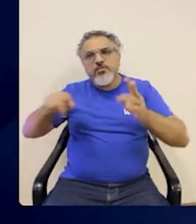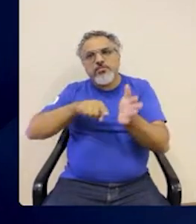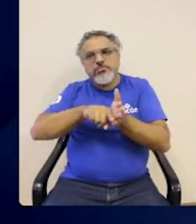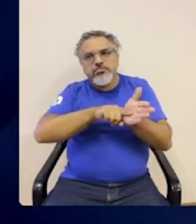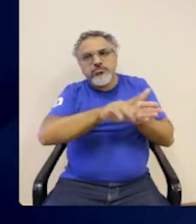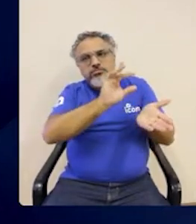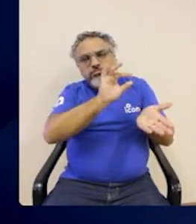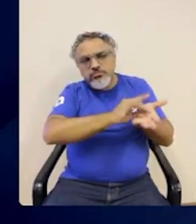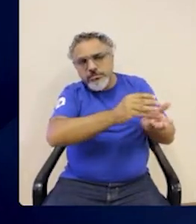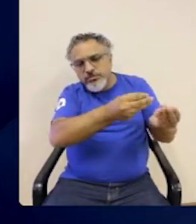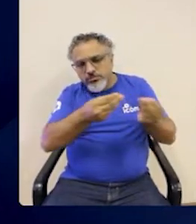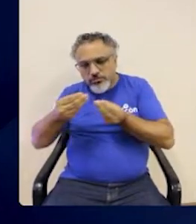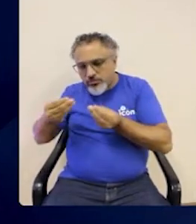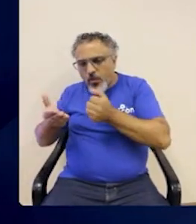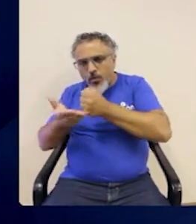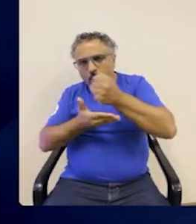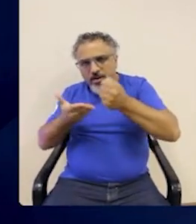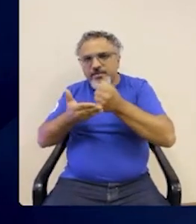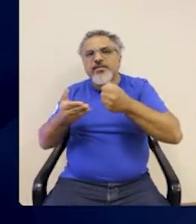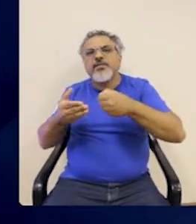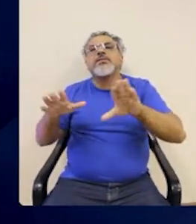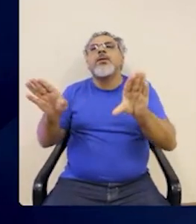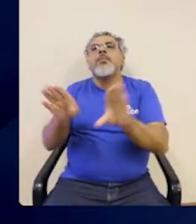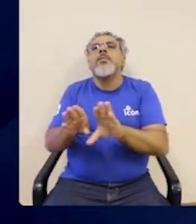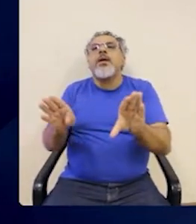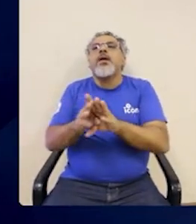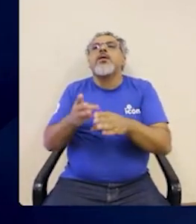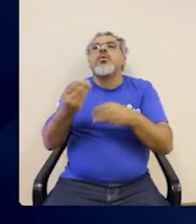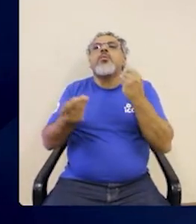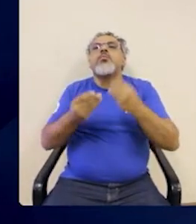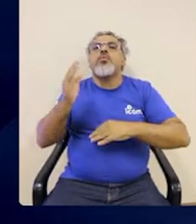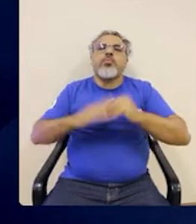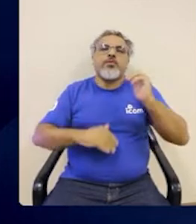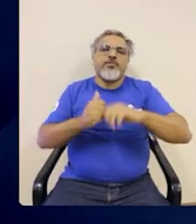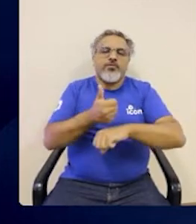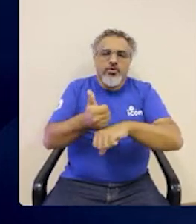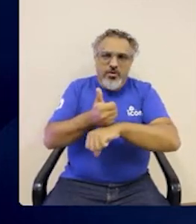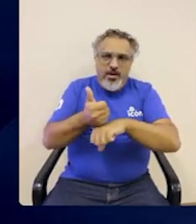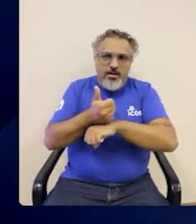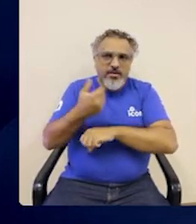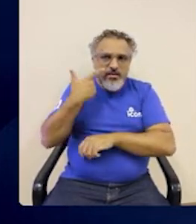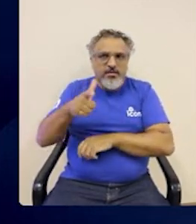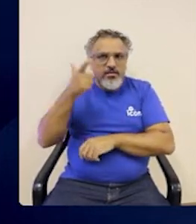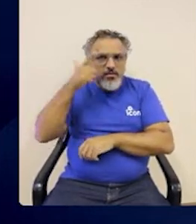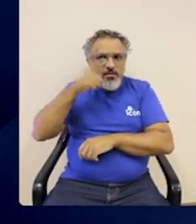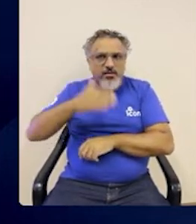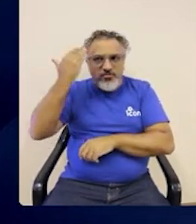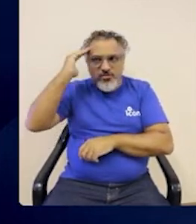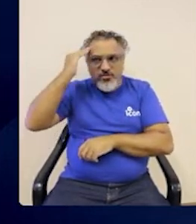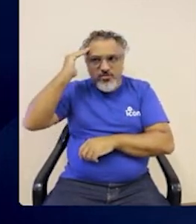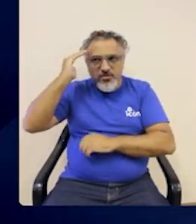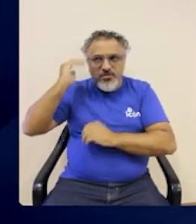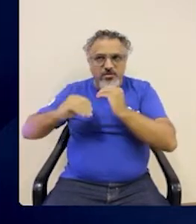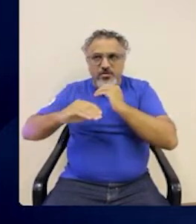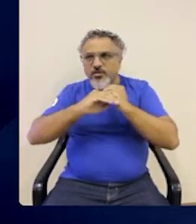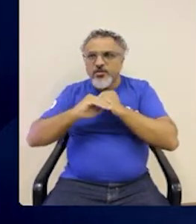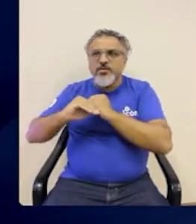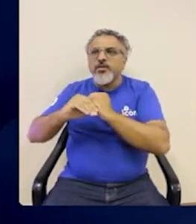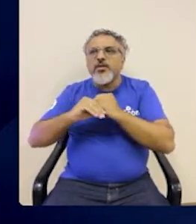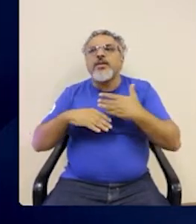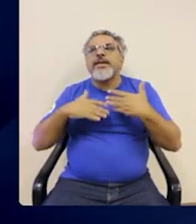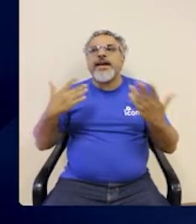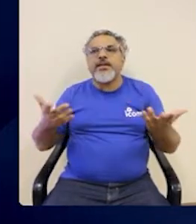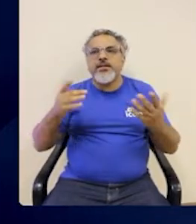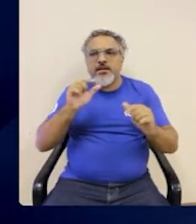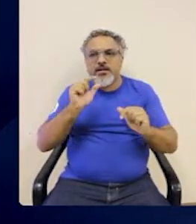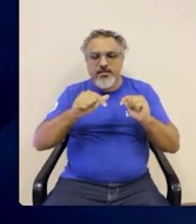evidência, e também como os profissionais compreendem determinadas competências para sua execução. E aí,